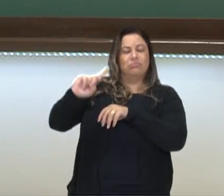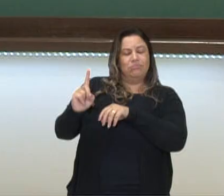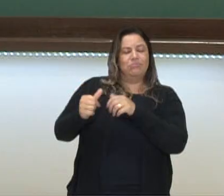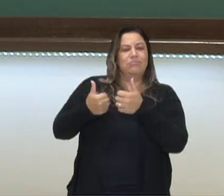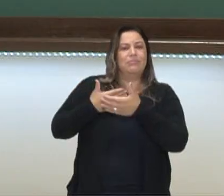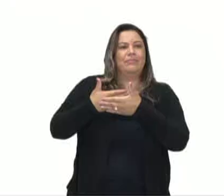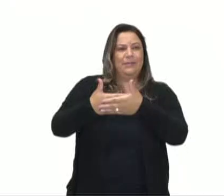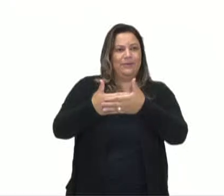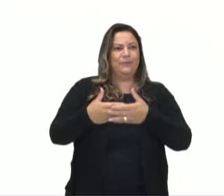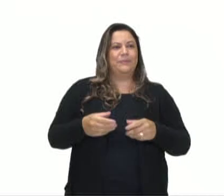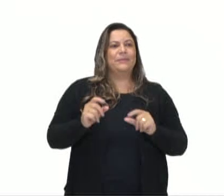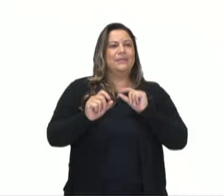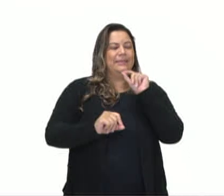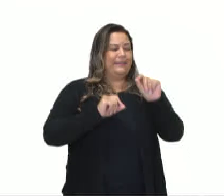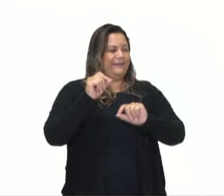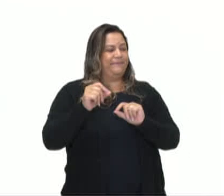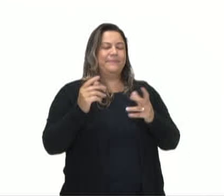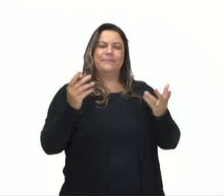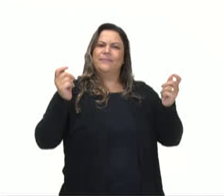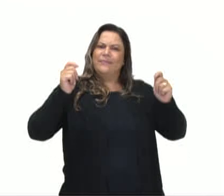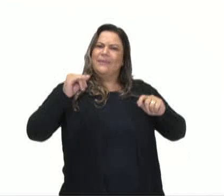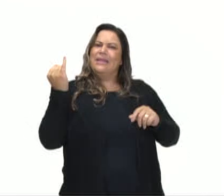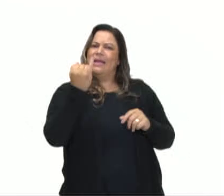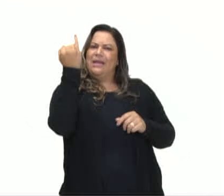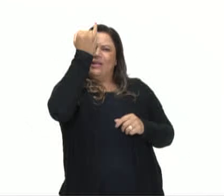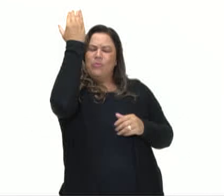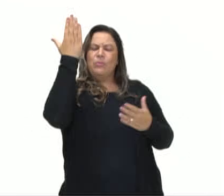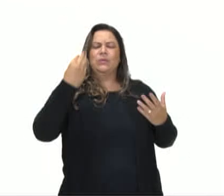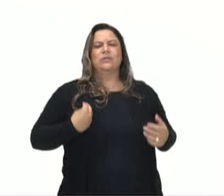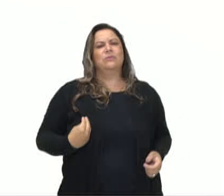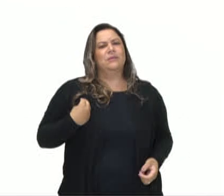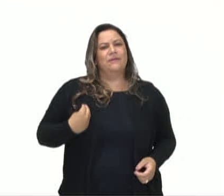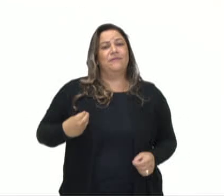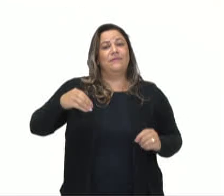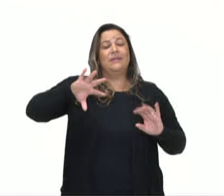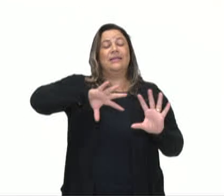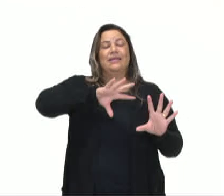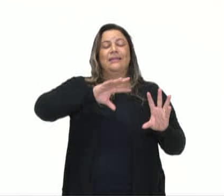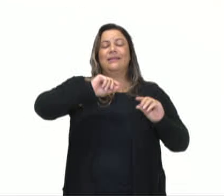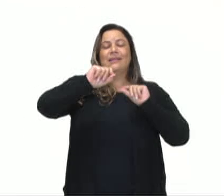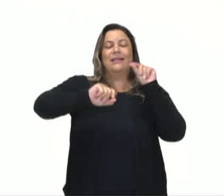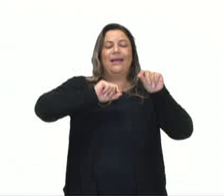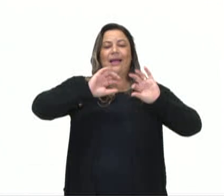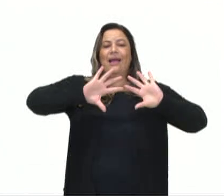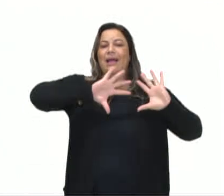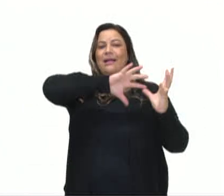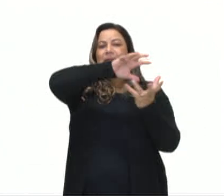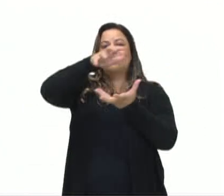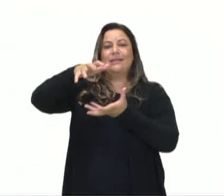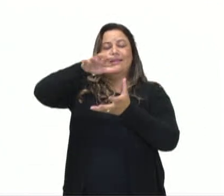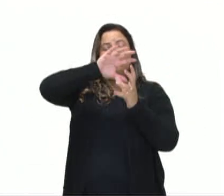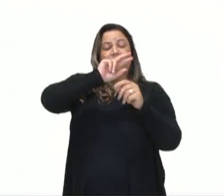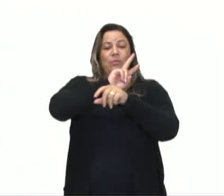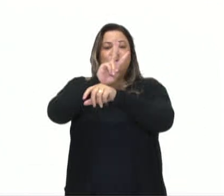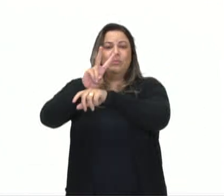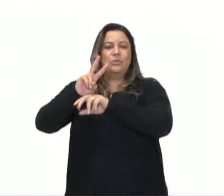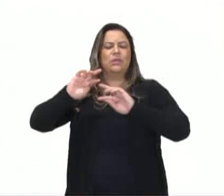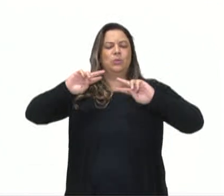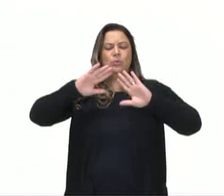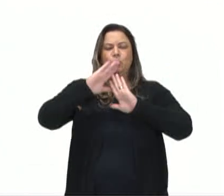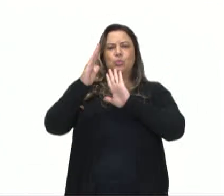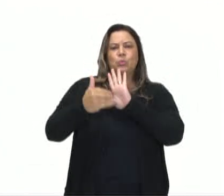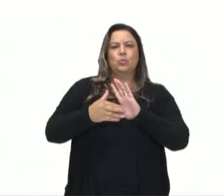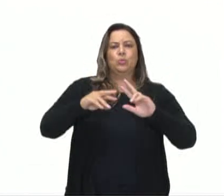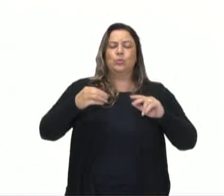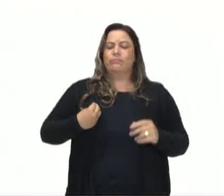aqui, ó, que essa camada é essencial para a vida na Terra, pois protege todos os seres vivos, filtrando a radiação solar ultravioleta